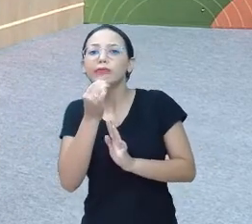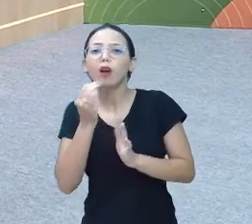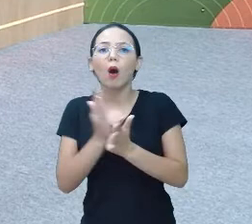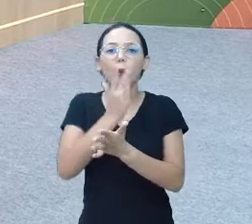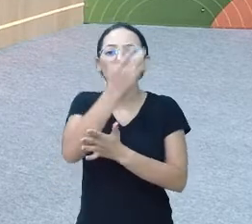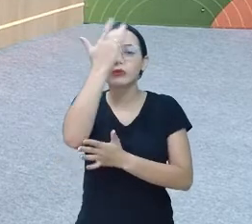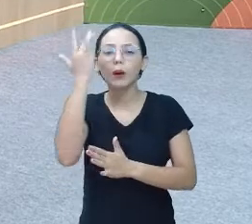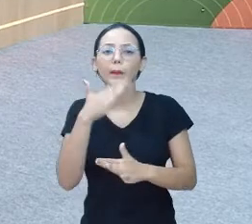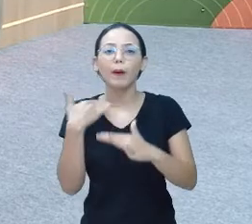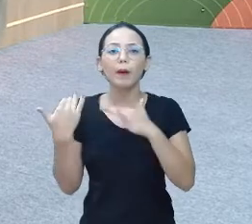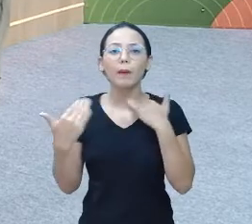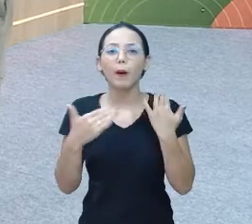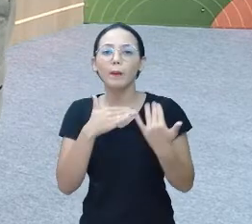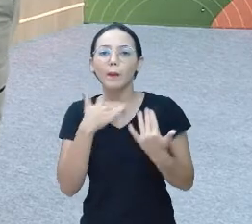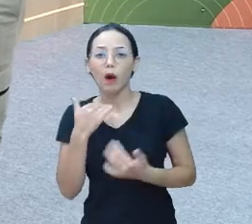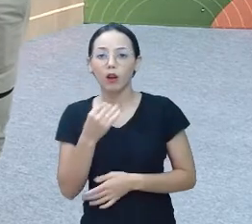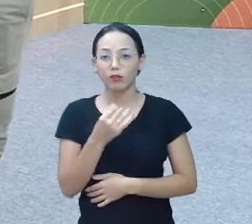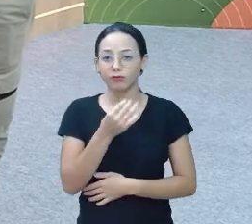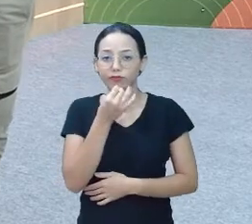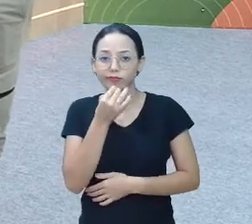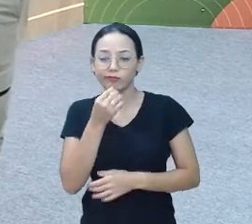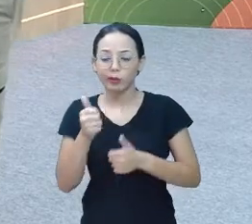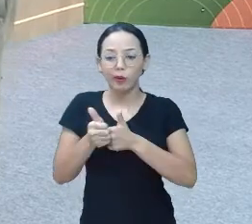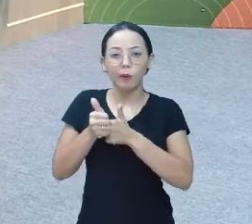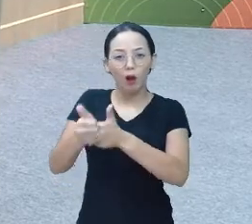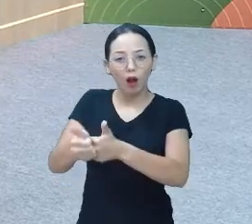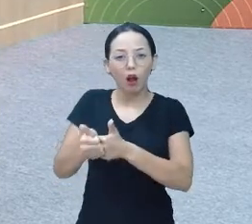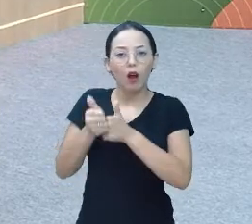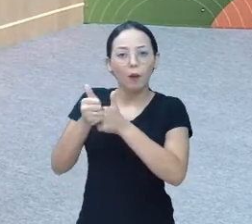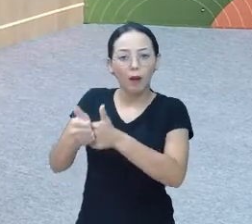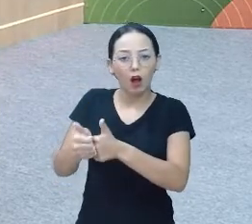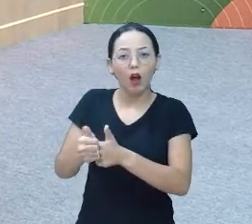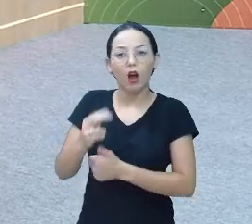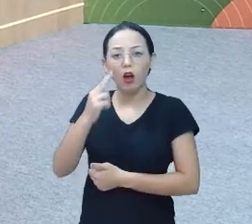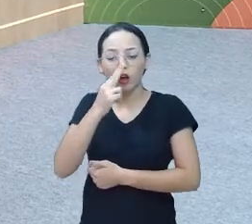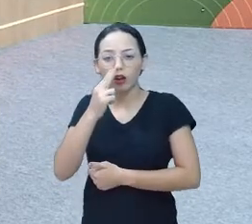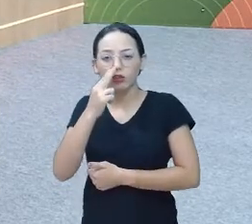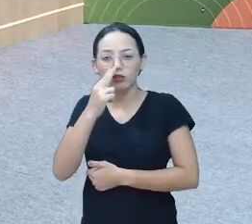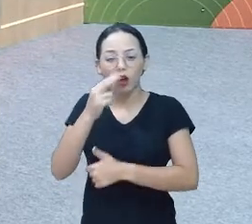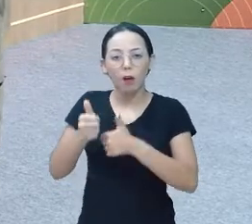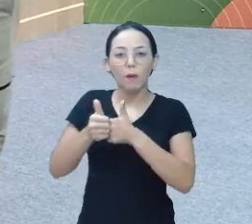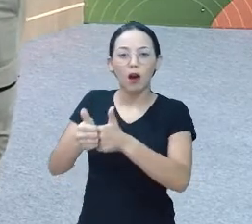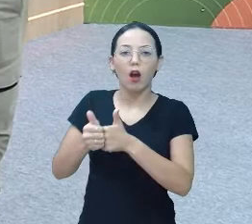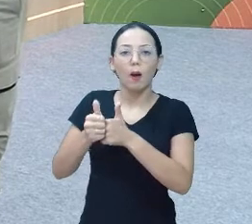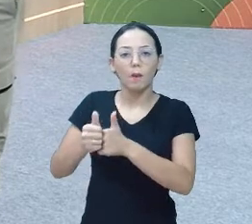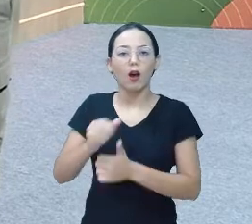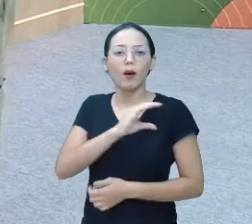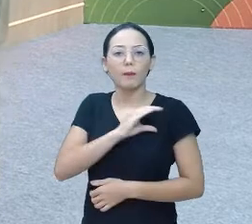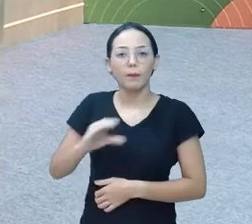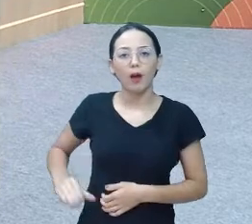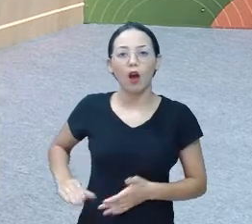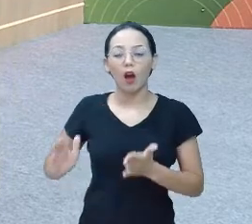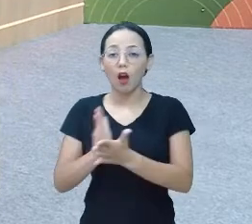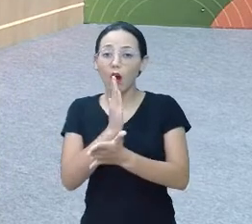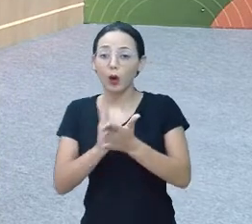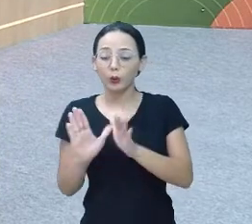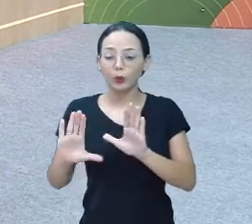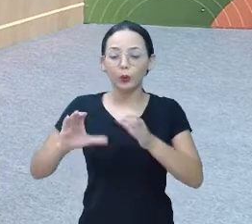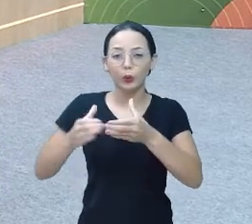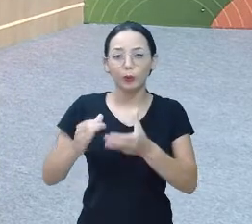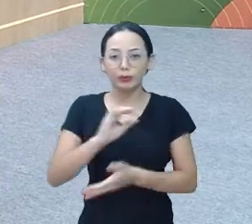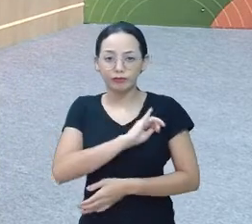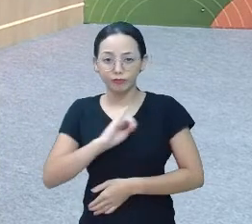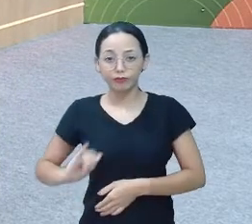pessoas. Como, por exemplo, no caso da perseguição aos cristãos, empreendida por alguns imperadores romanos,